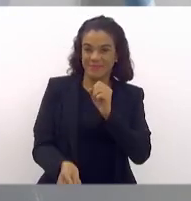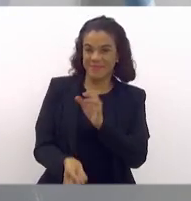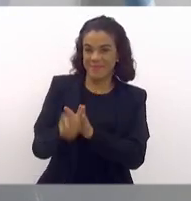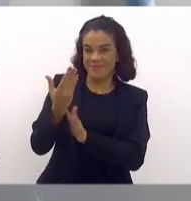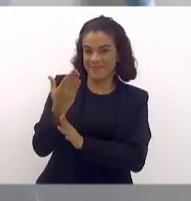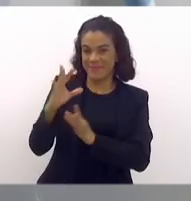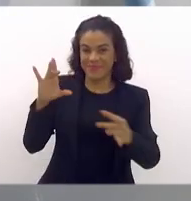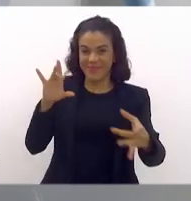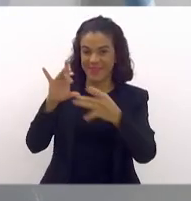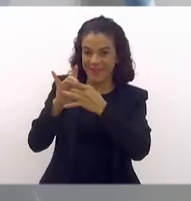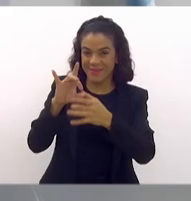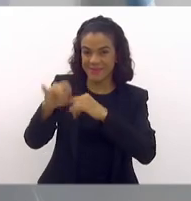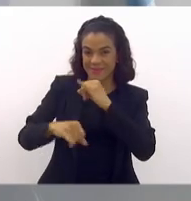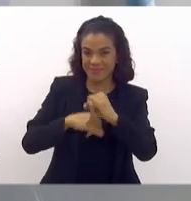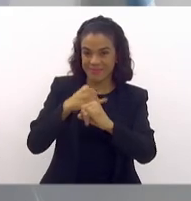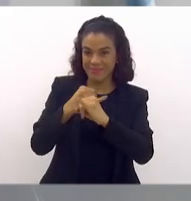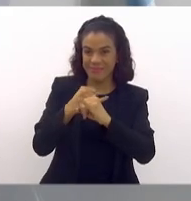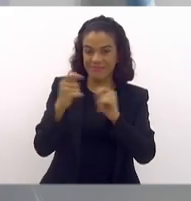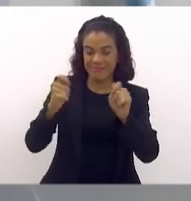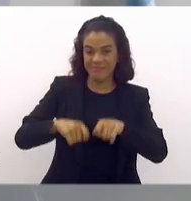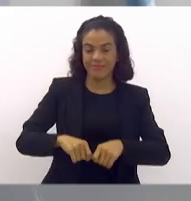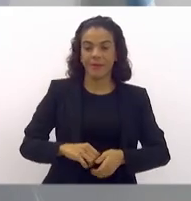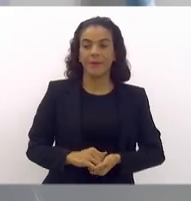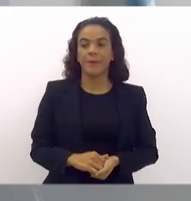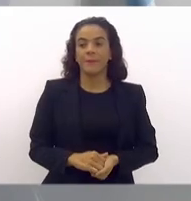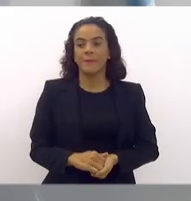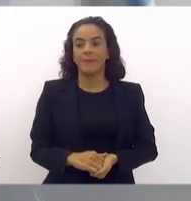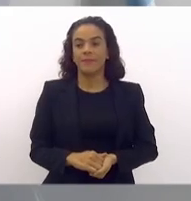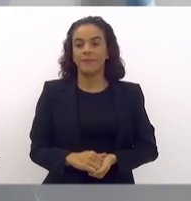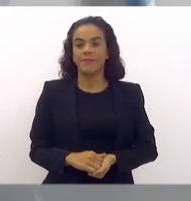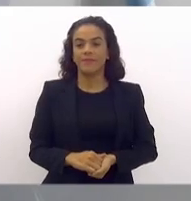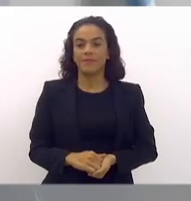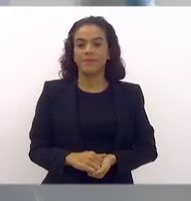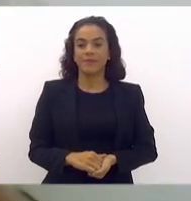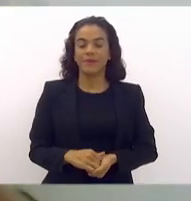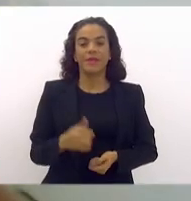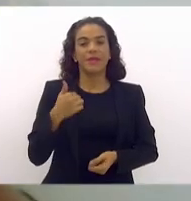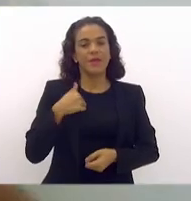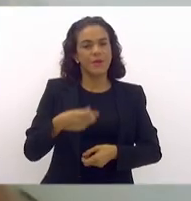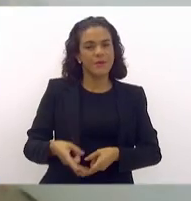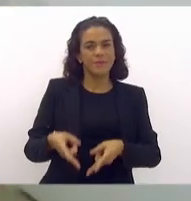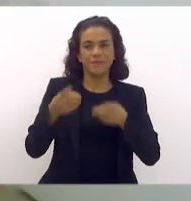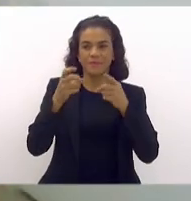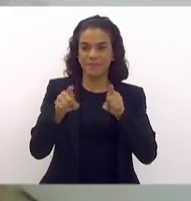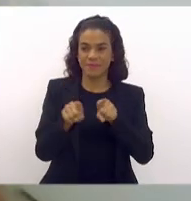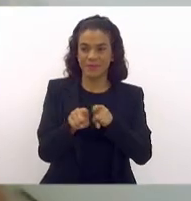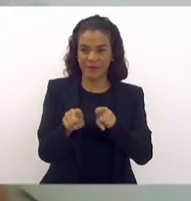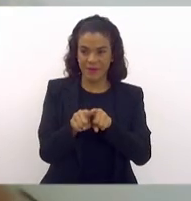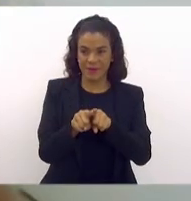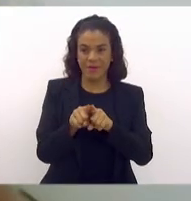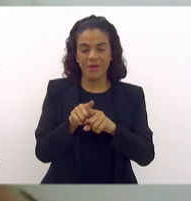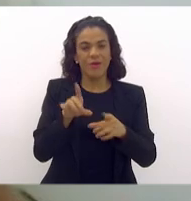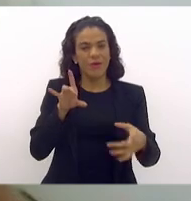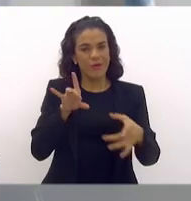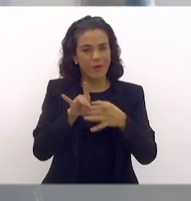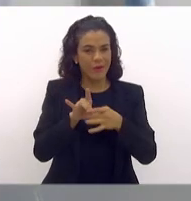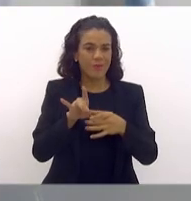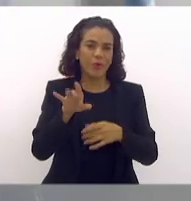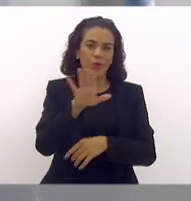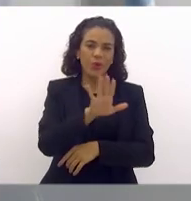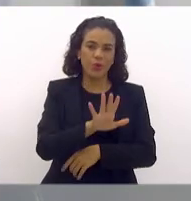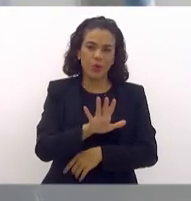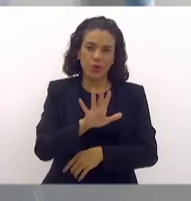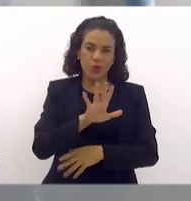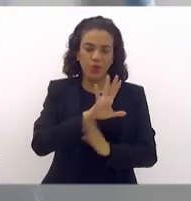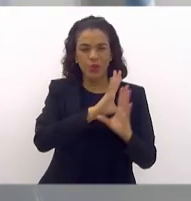aparecendo, né, conectada aí a nossa possibilidade da internet. E, ao me ouvir, na verdade, eu queria fazer um link com todas as